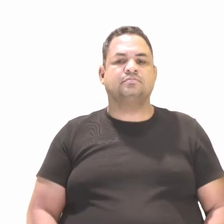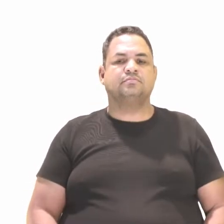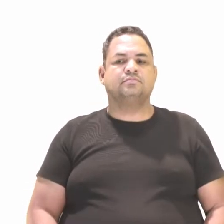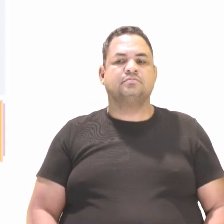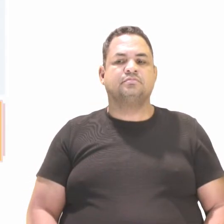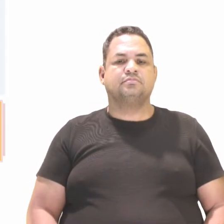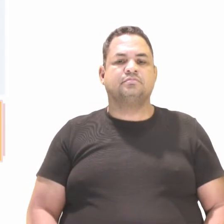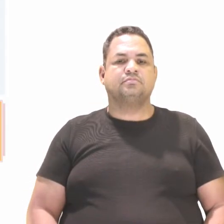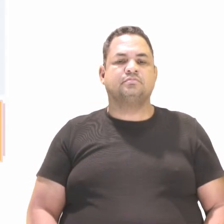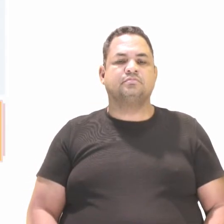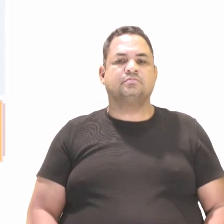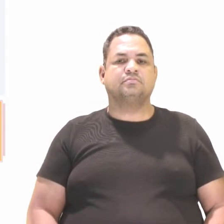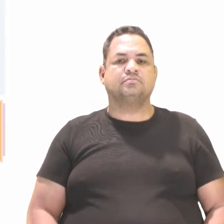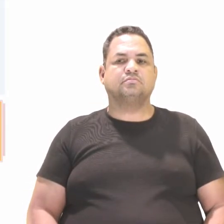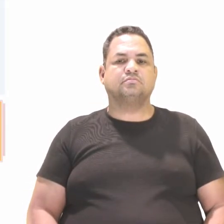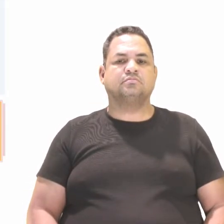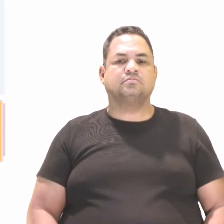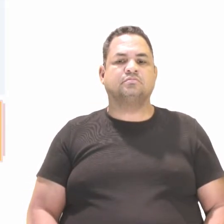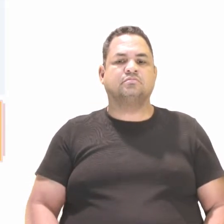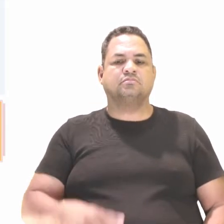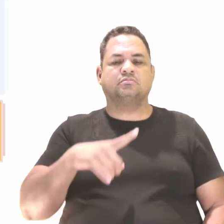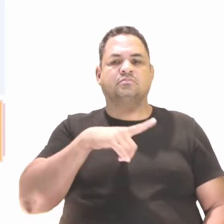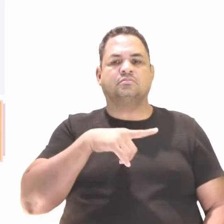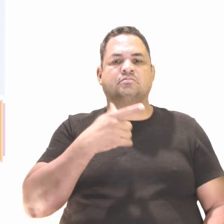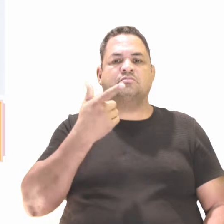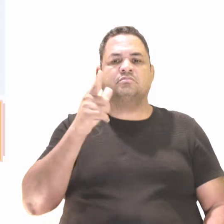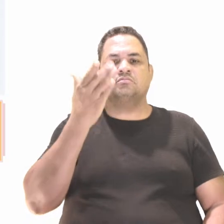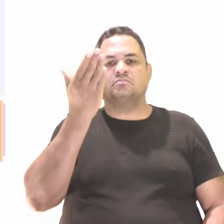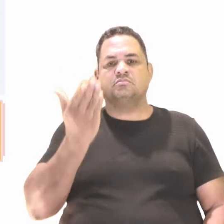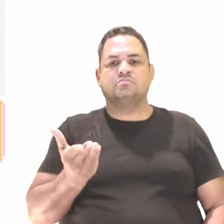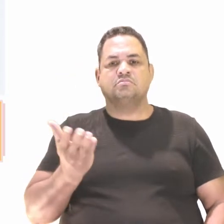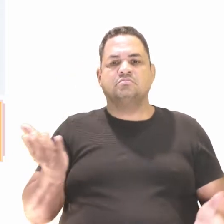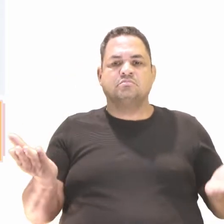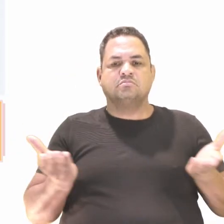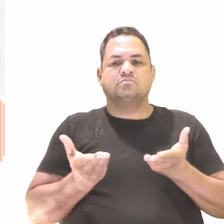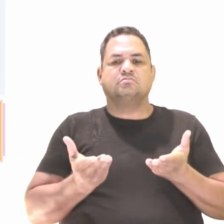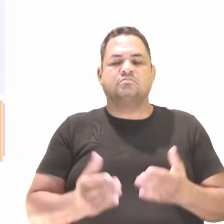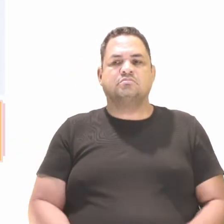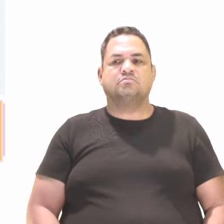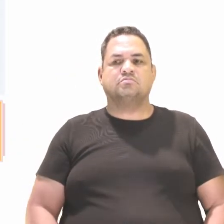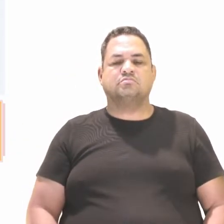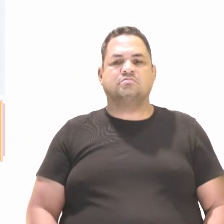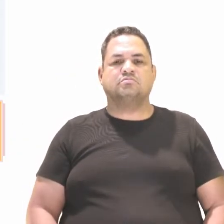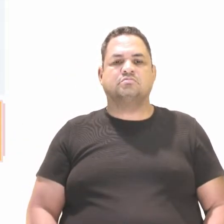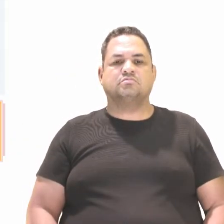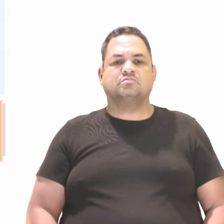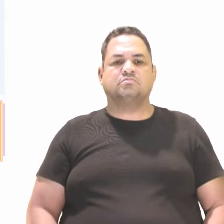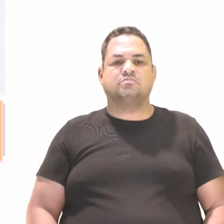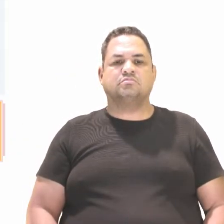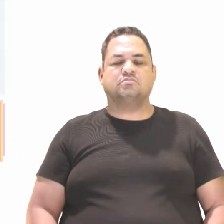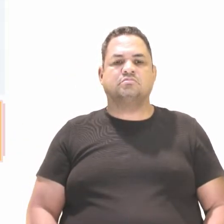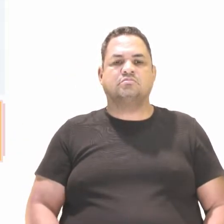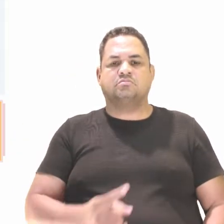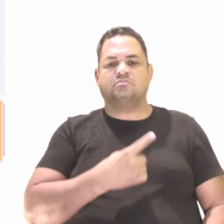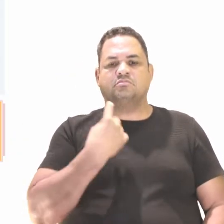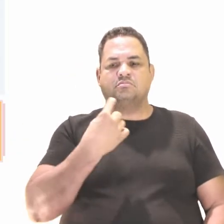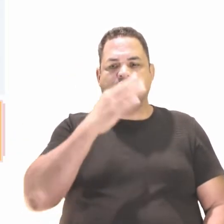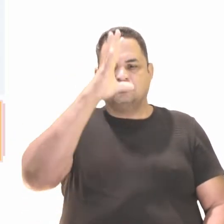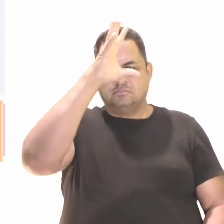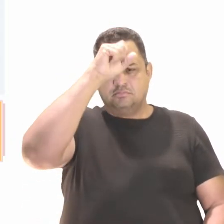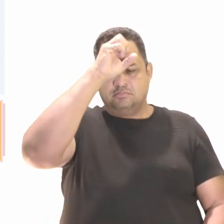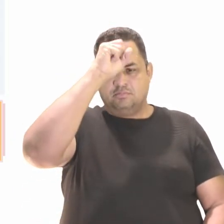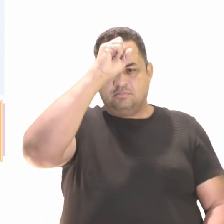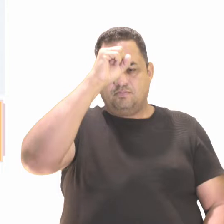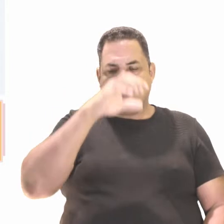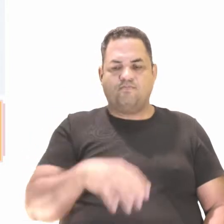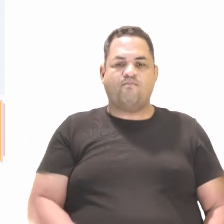Right, certo? Vamos lá. Temos uma outra situação agora. Agora a gente vai aprender